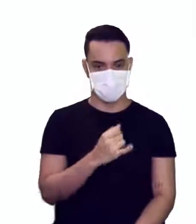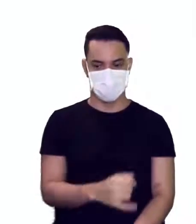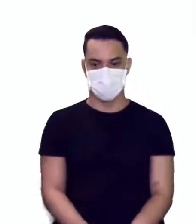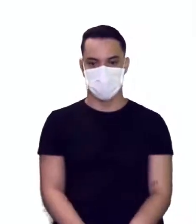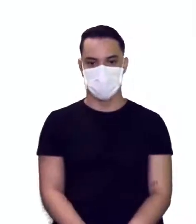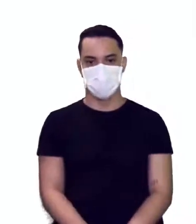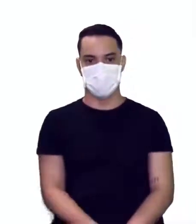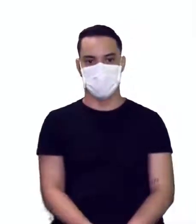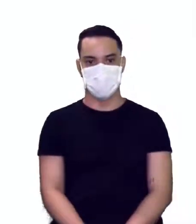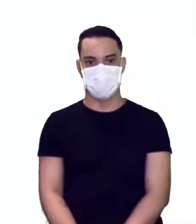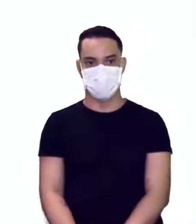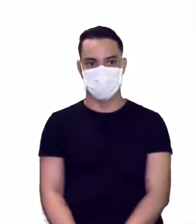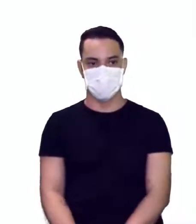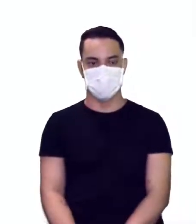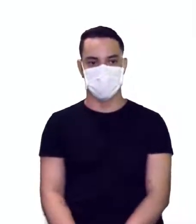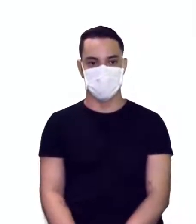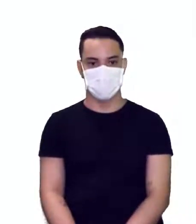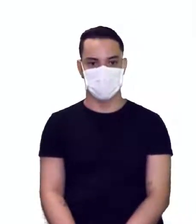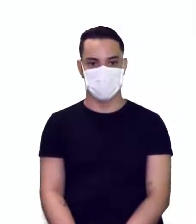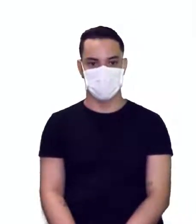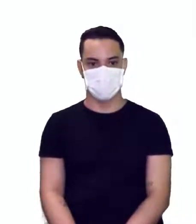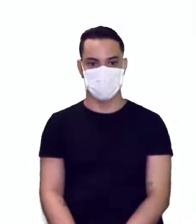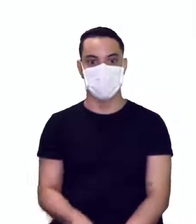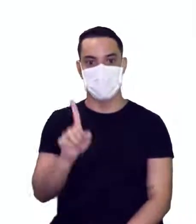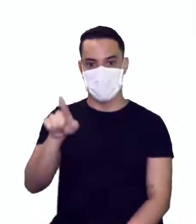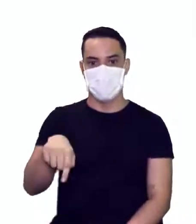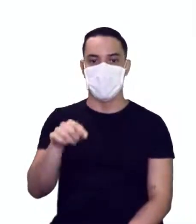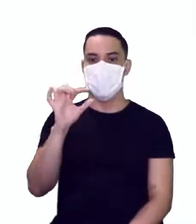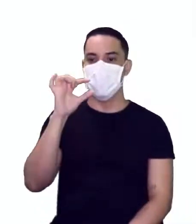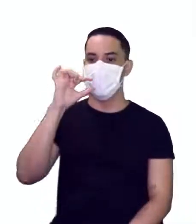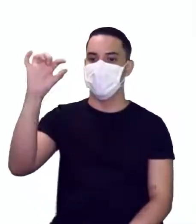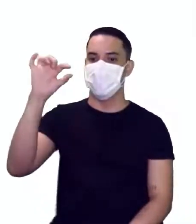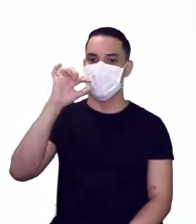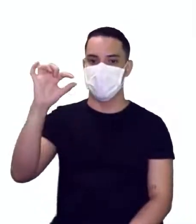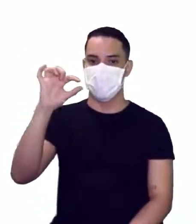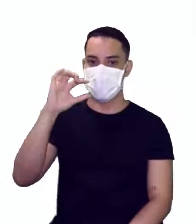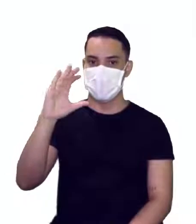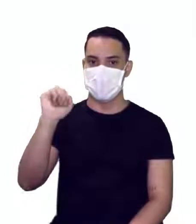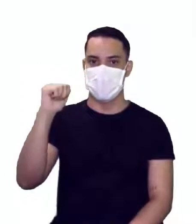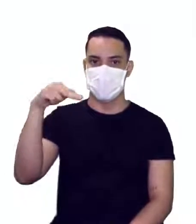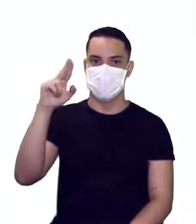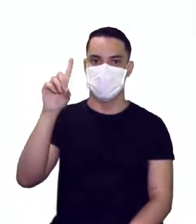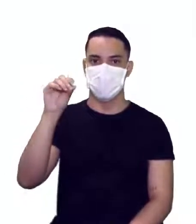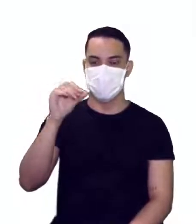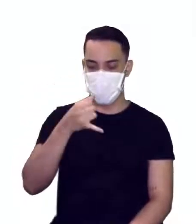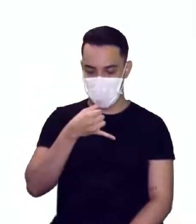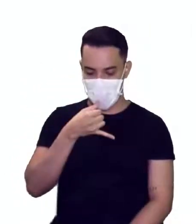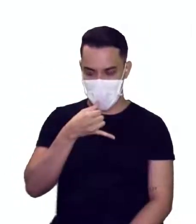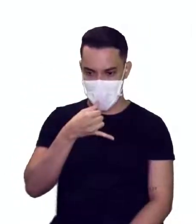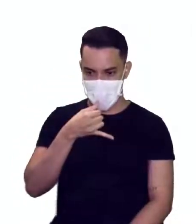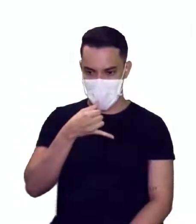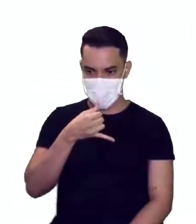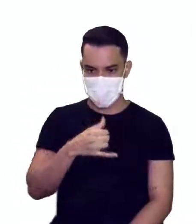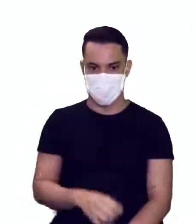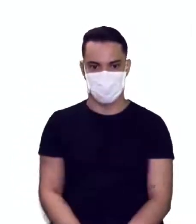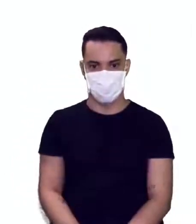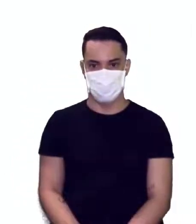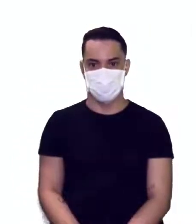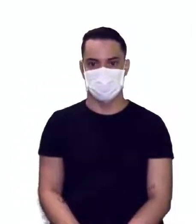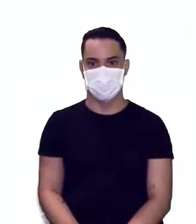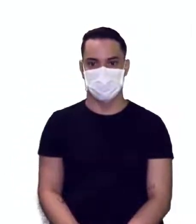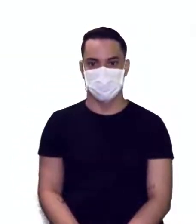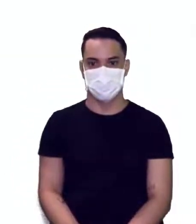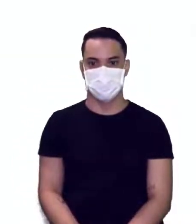o canudinho, tá, pessoal? Isso não parece, mas é um canudo. E aqui nós temos o papel. Olha